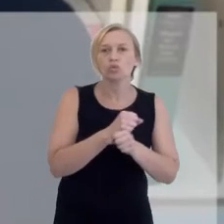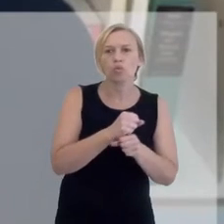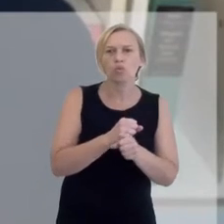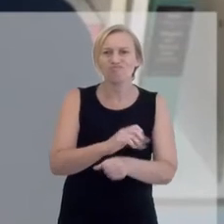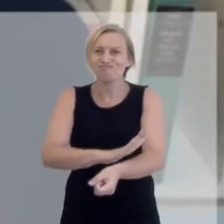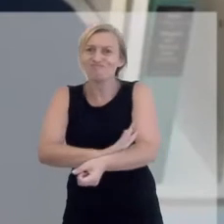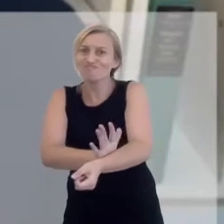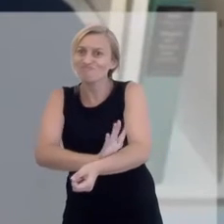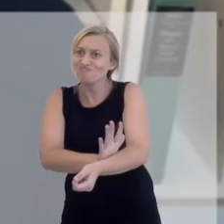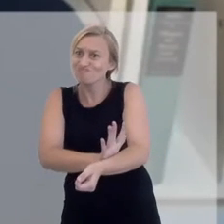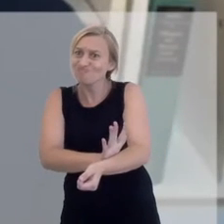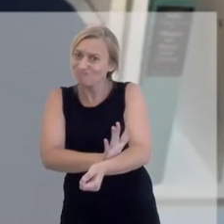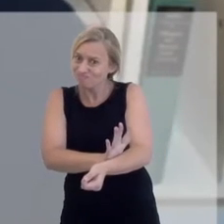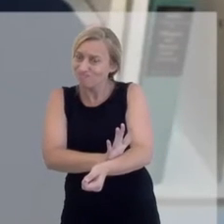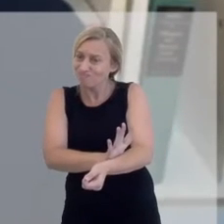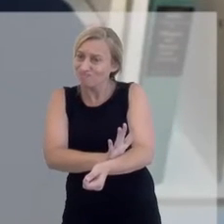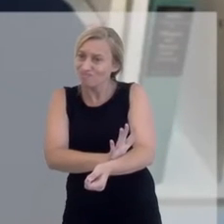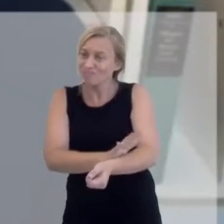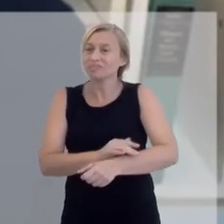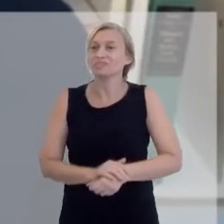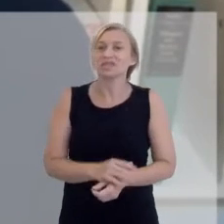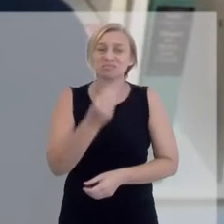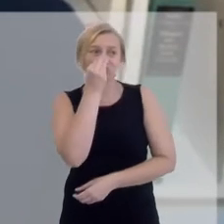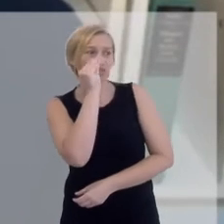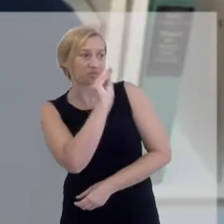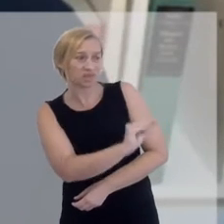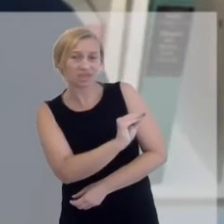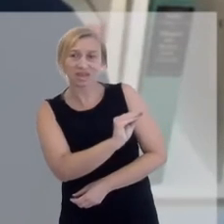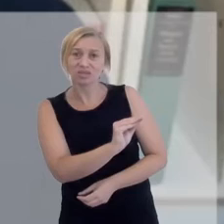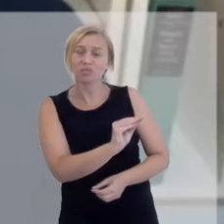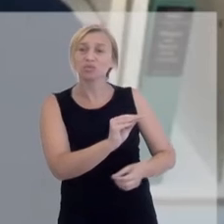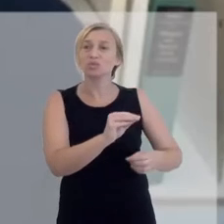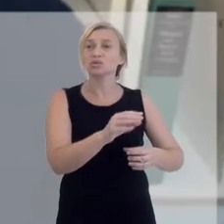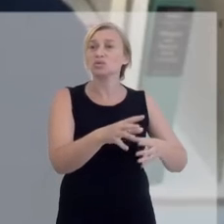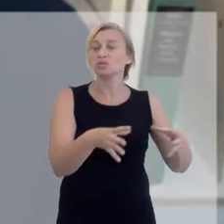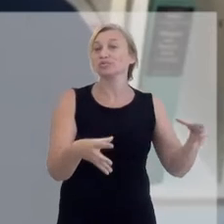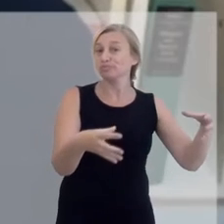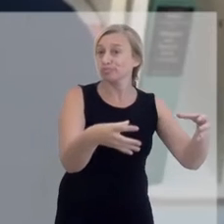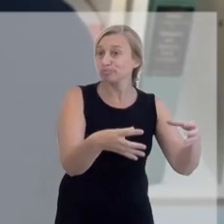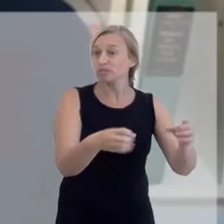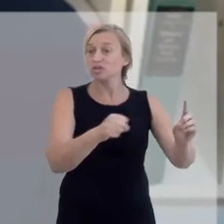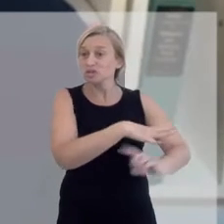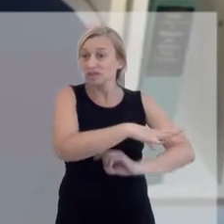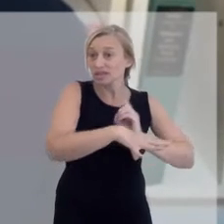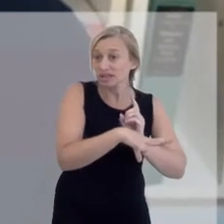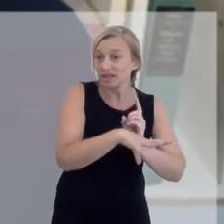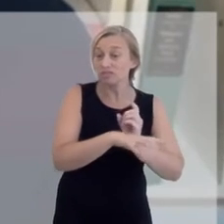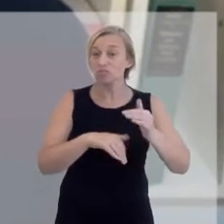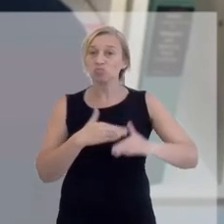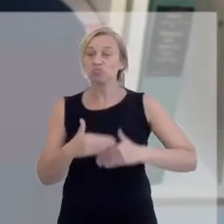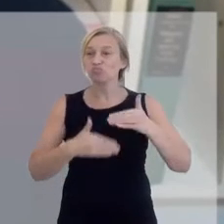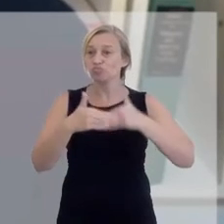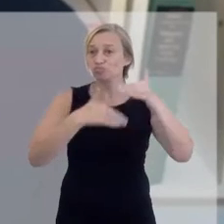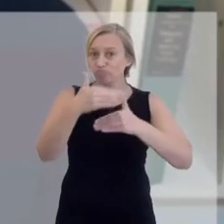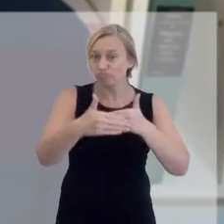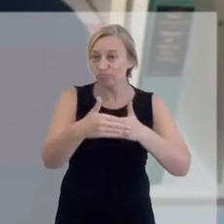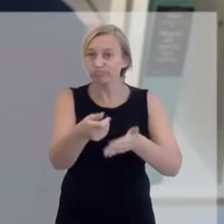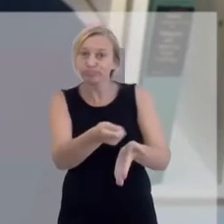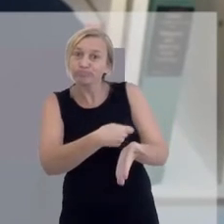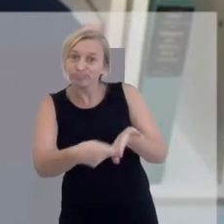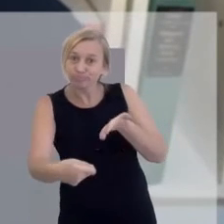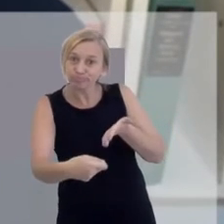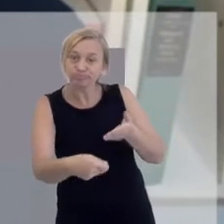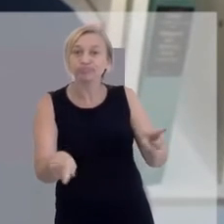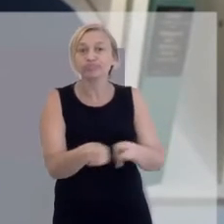Nos últimos anos, o racismo, antes de ser evitado ou mesmo negado no debate público, tem ganho uma presença constante e crescente